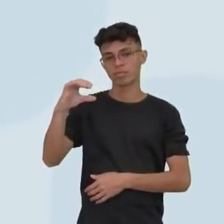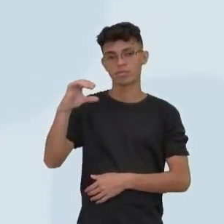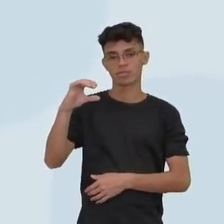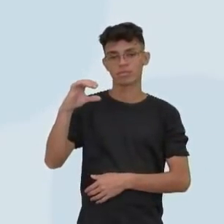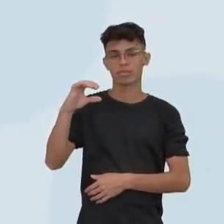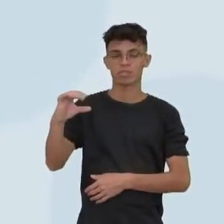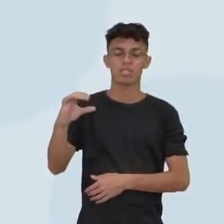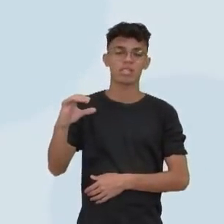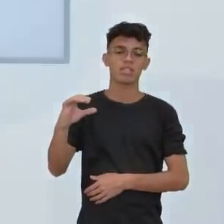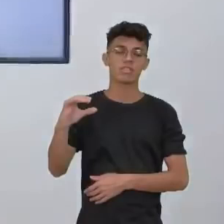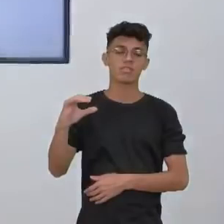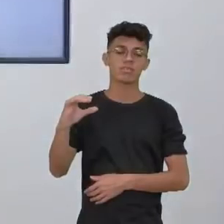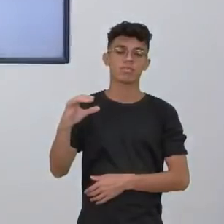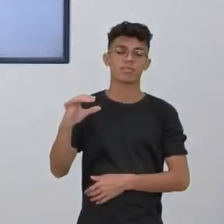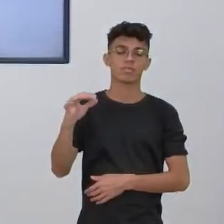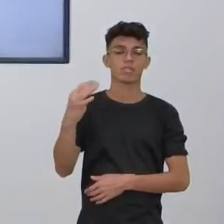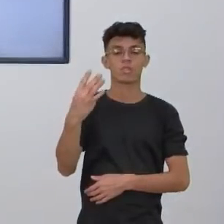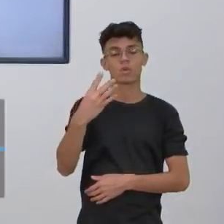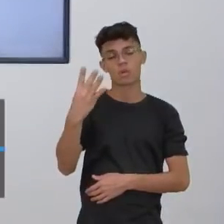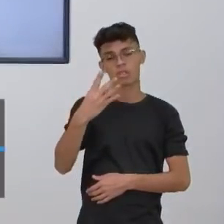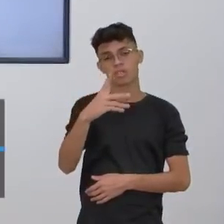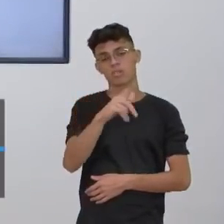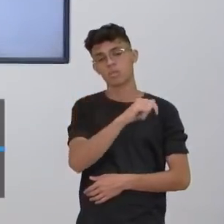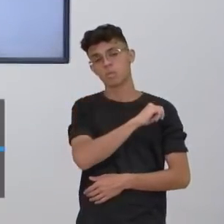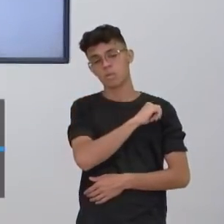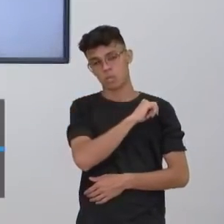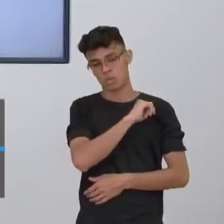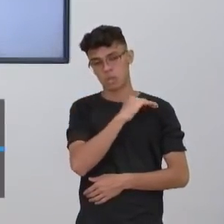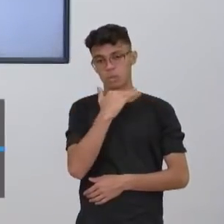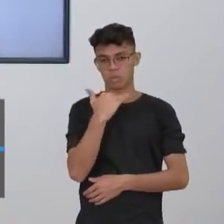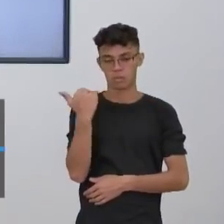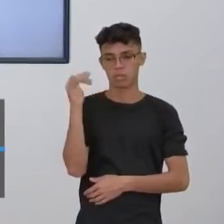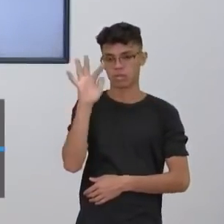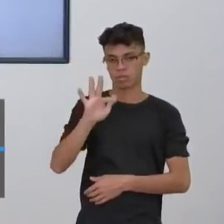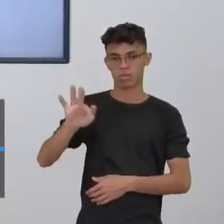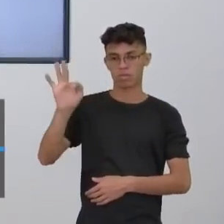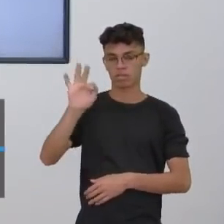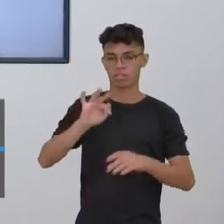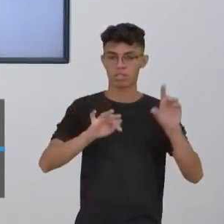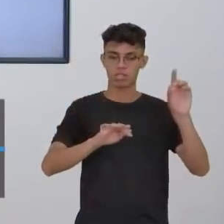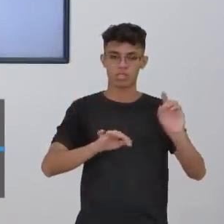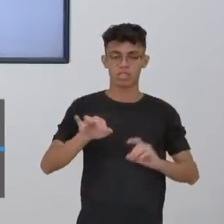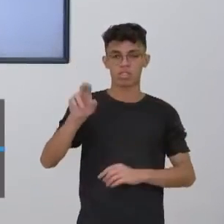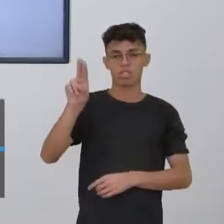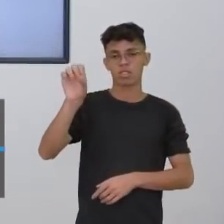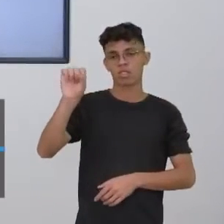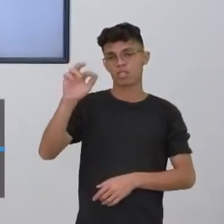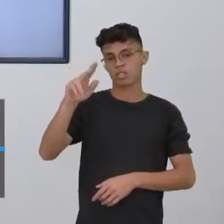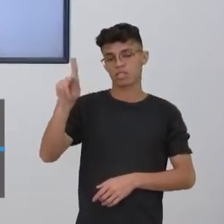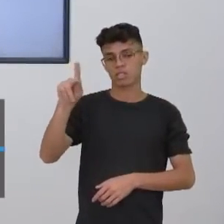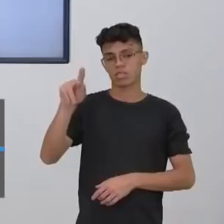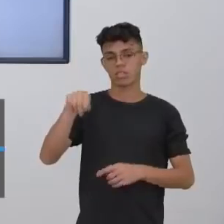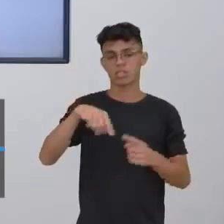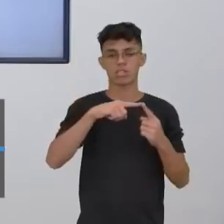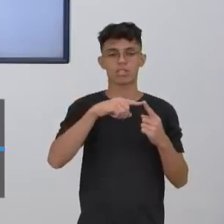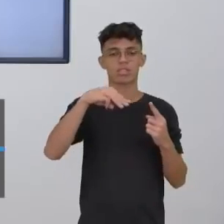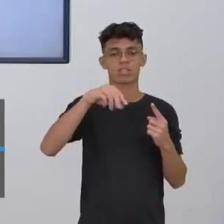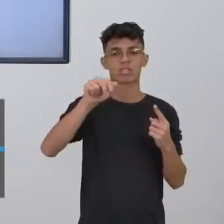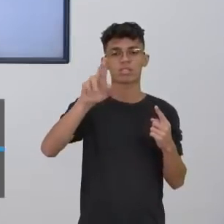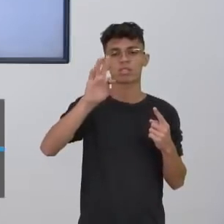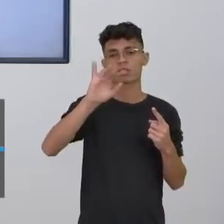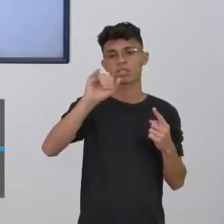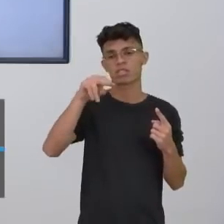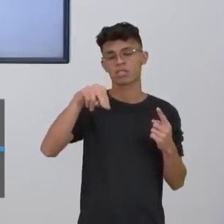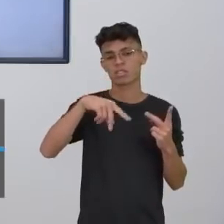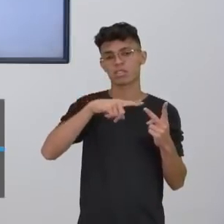marca a morte de 4 estudantes, né, da Faculdade de Direito da USP, Martins, Miragaia,